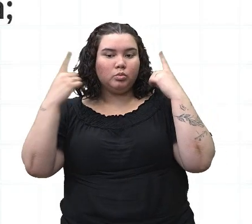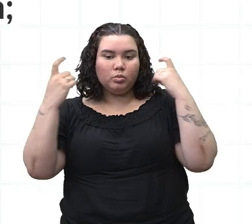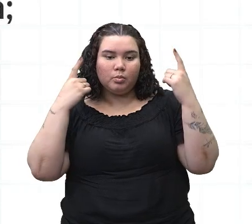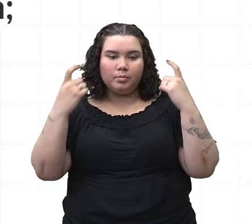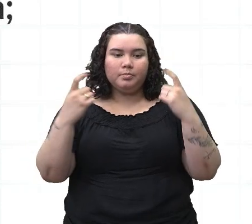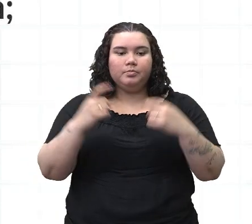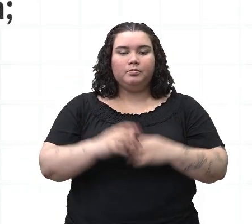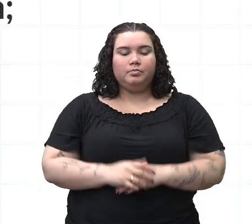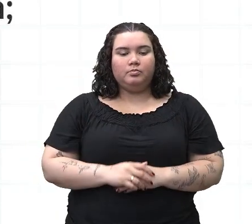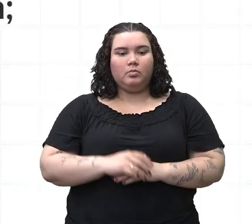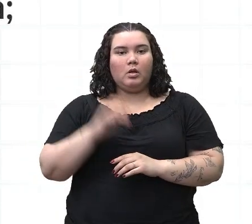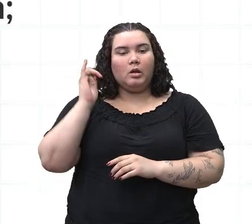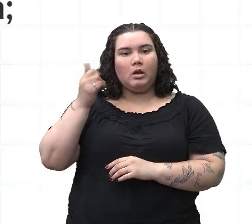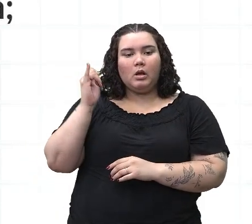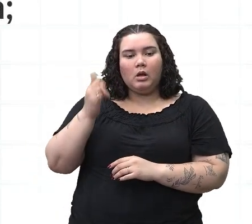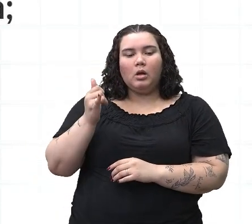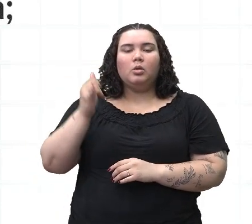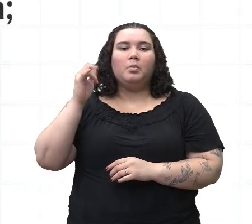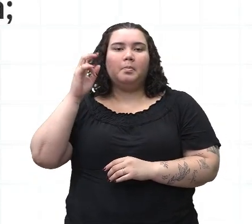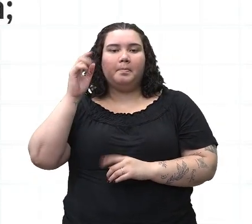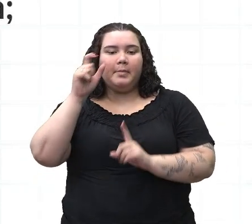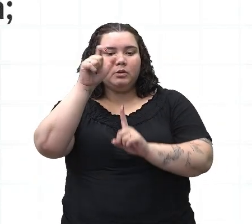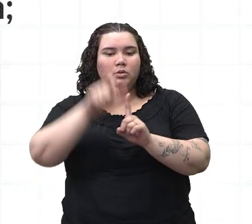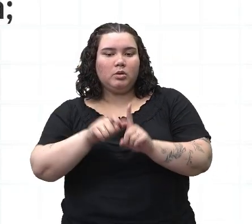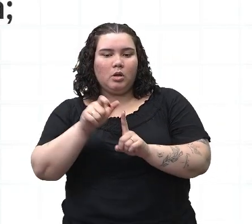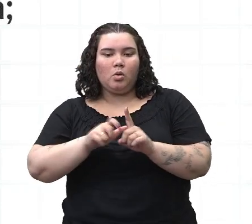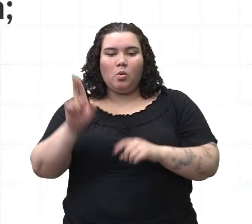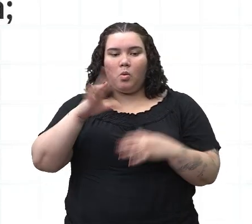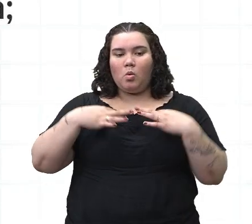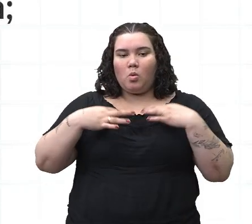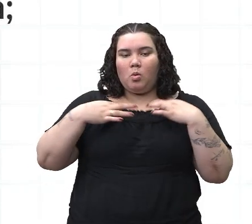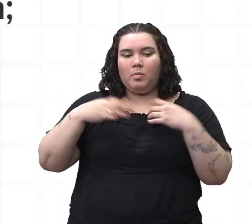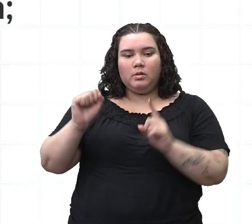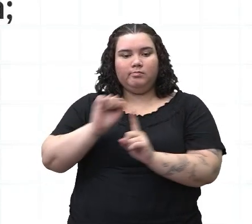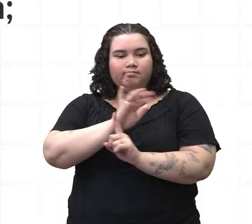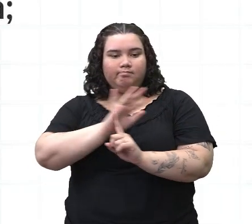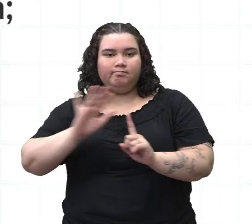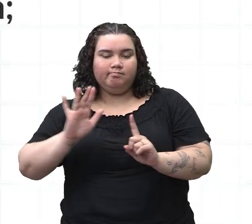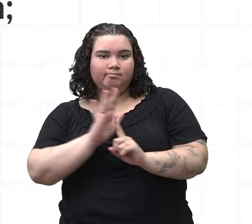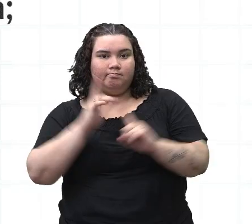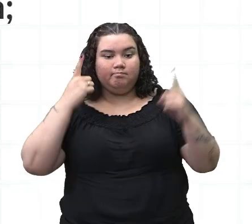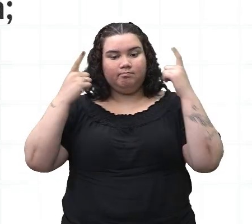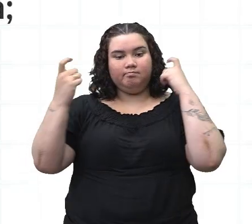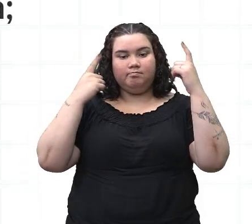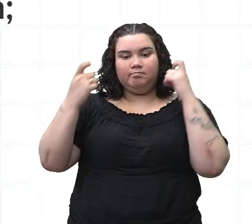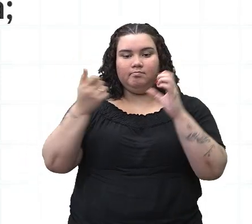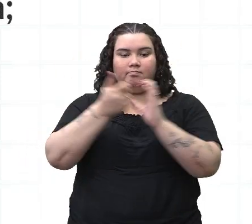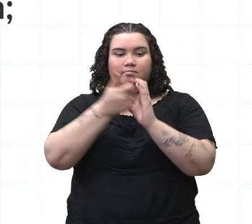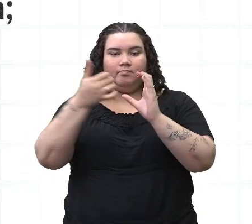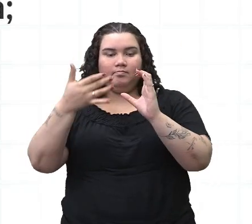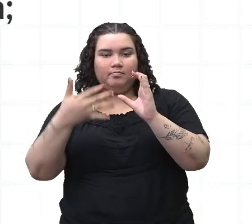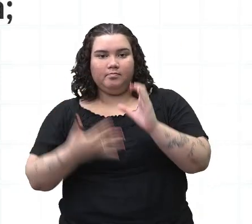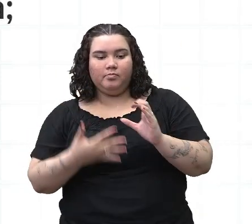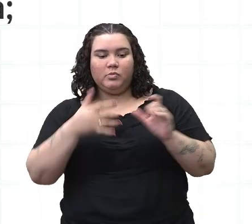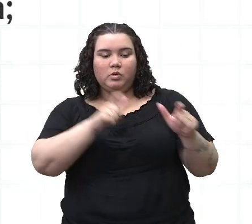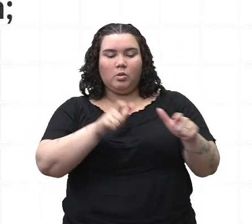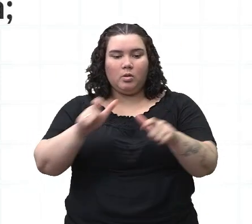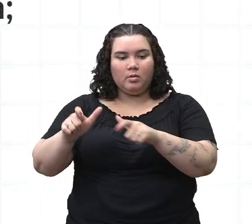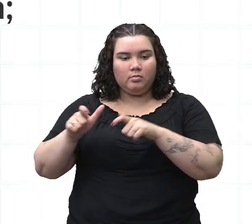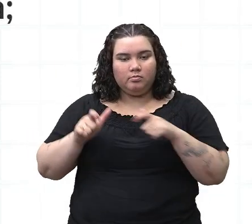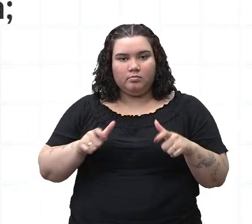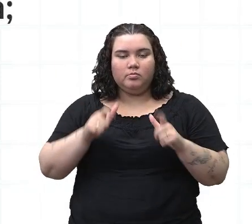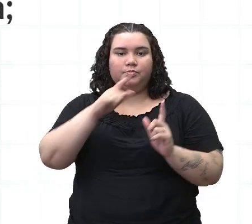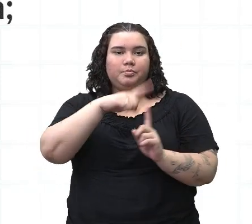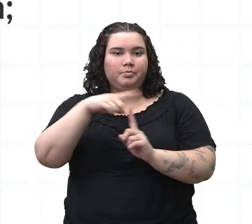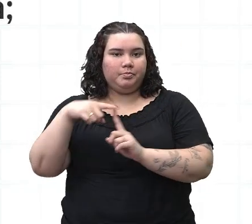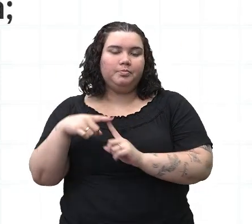sonoplastia. Enredo, personagens, figurinos, cenário, sonoplastia, caracterização,